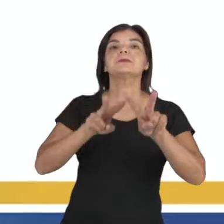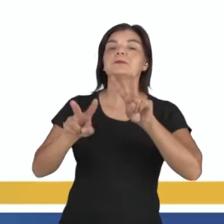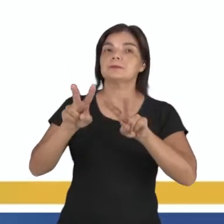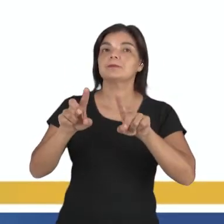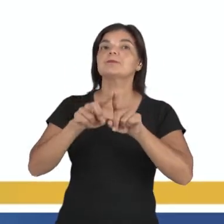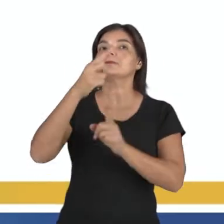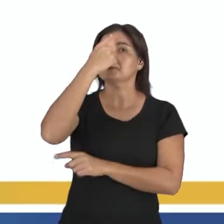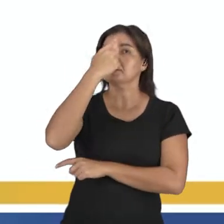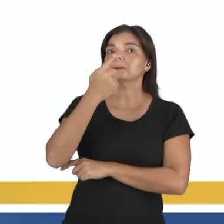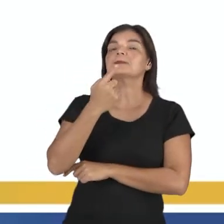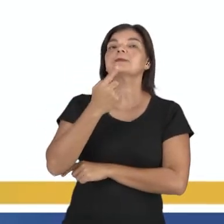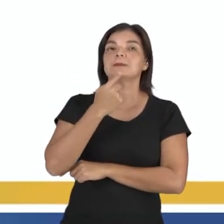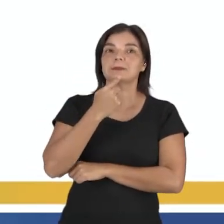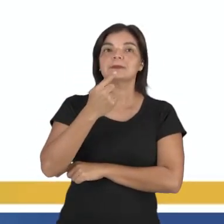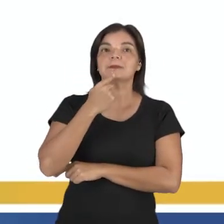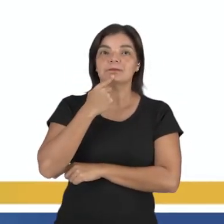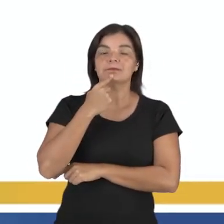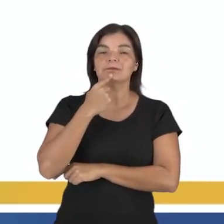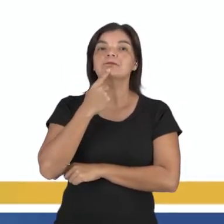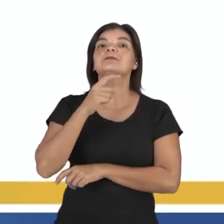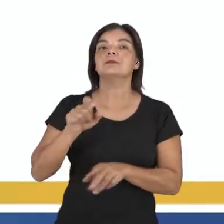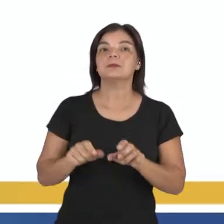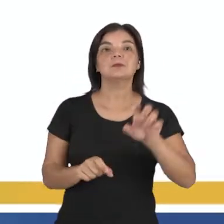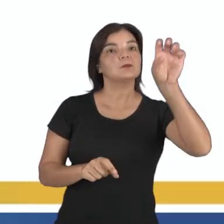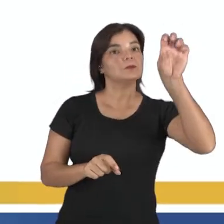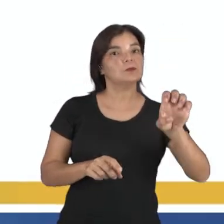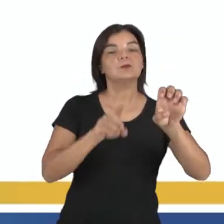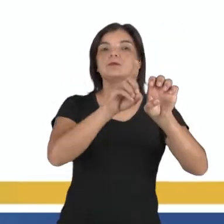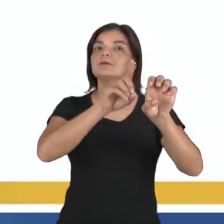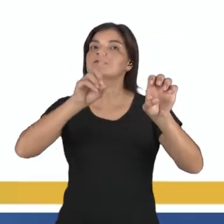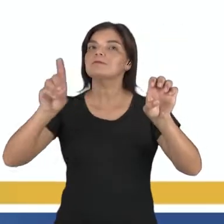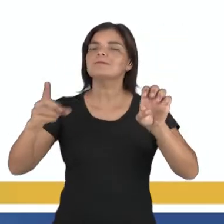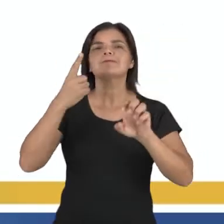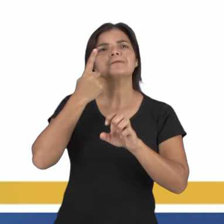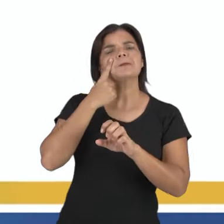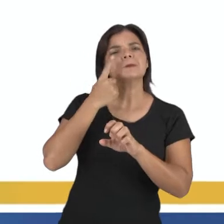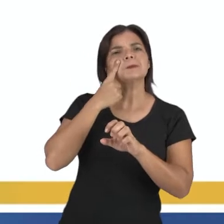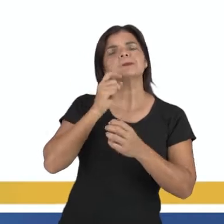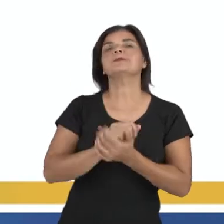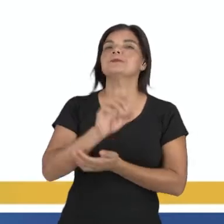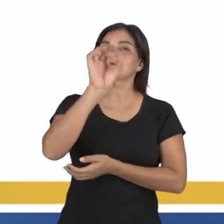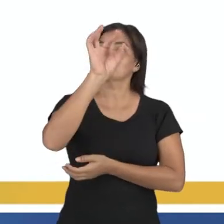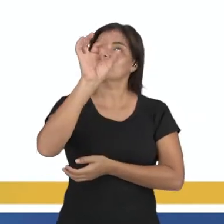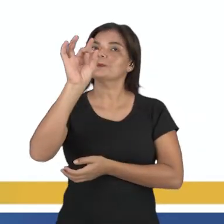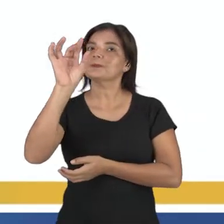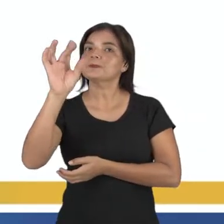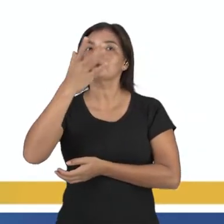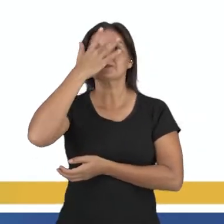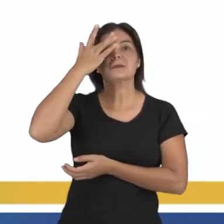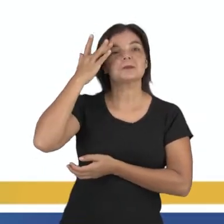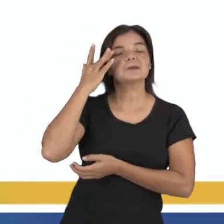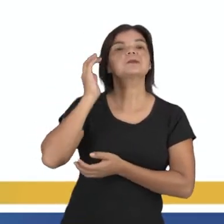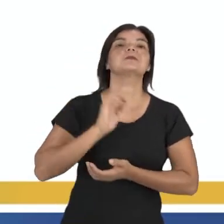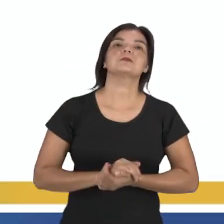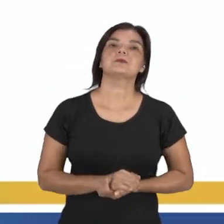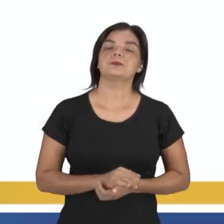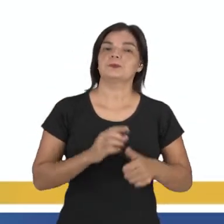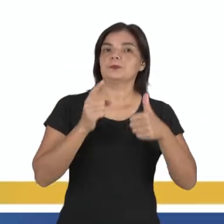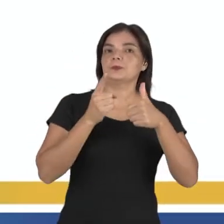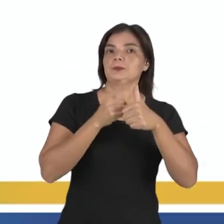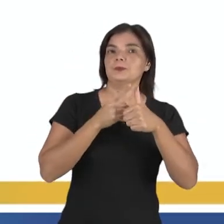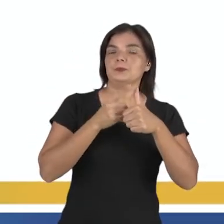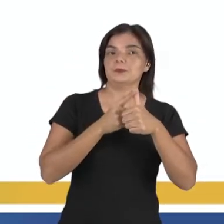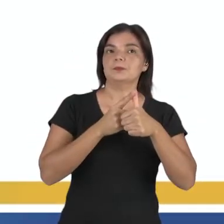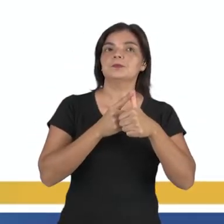Visualizando a imagem da esquerda para a direita, vamos identificar cada um desses pensadores? Nós